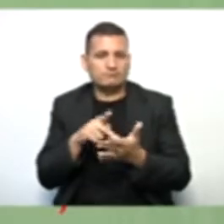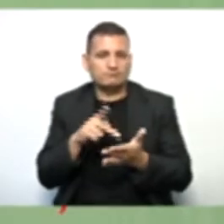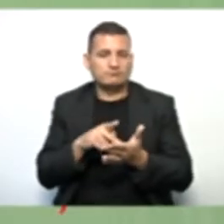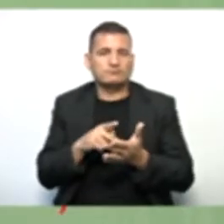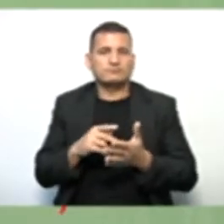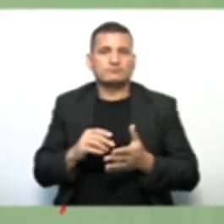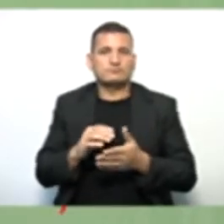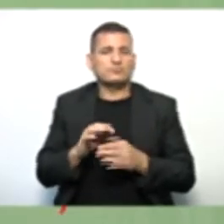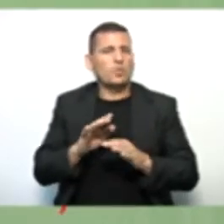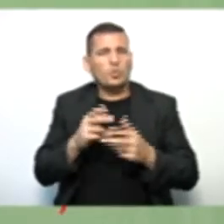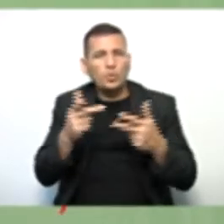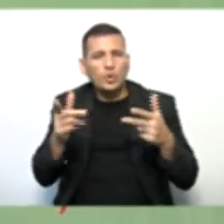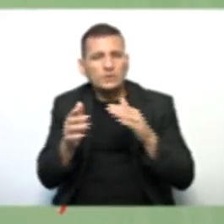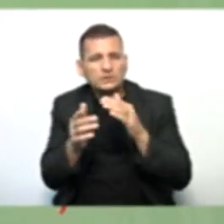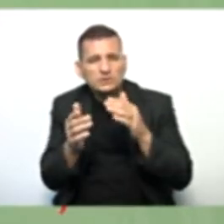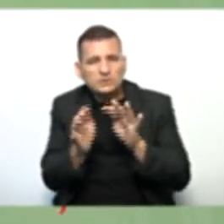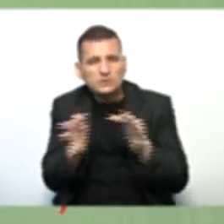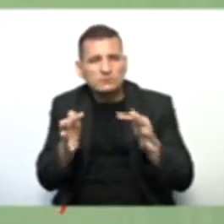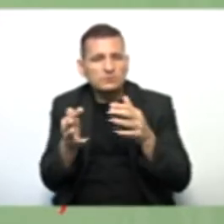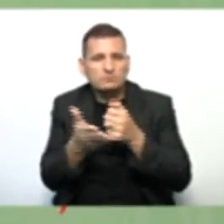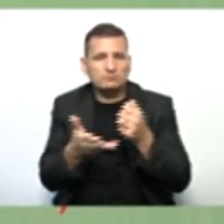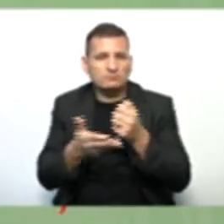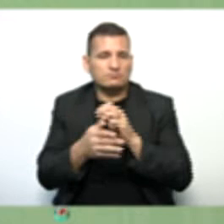essas lembranças são as melhores. Né?